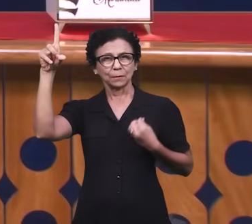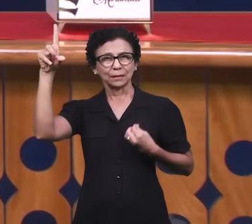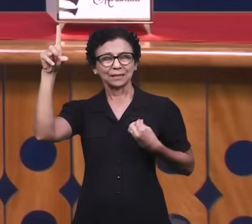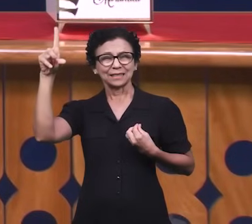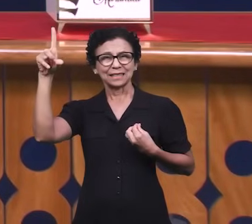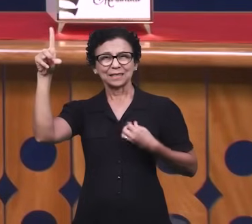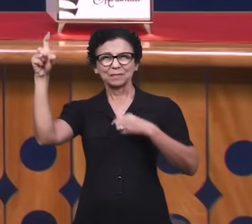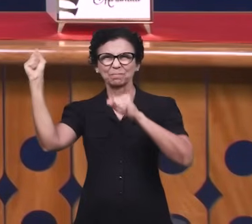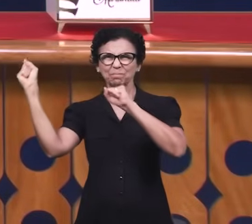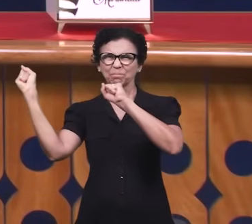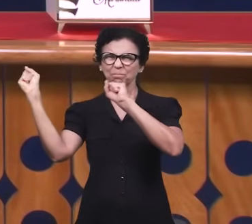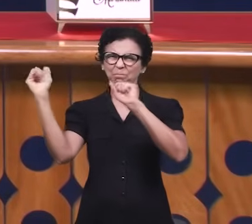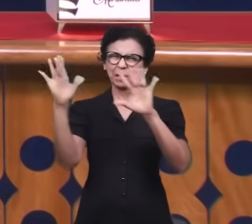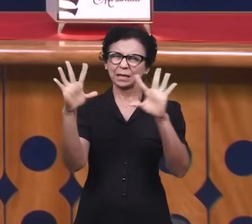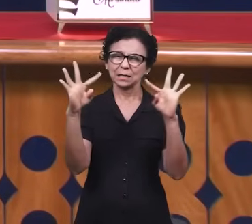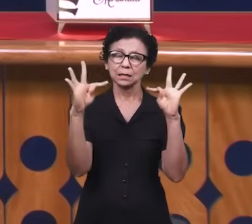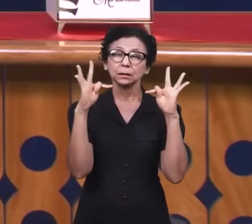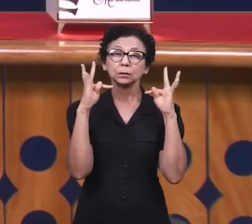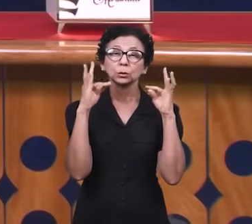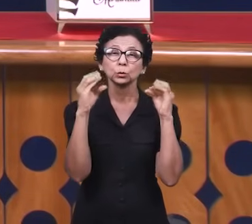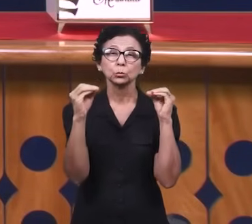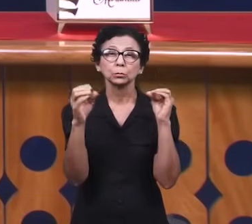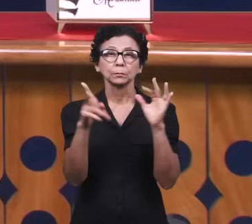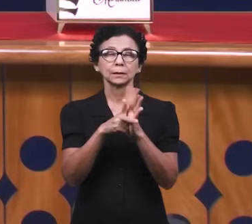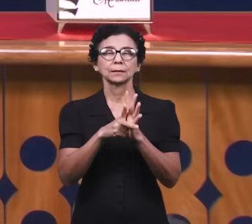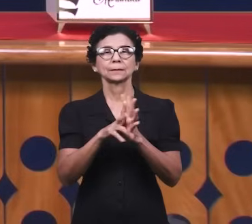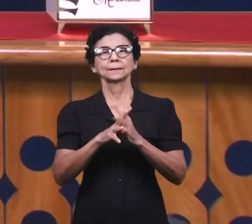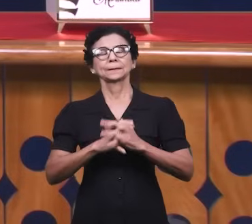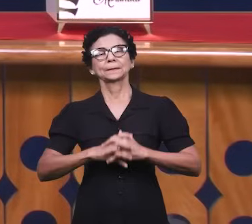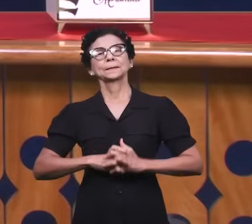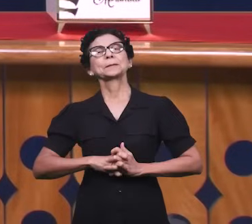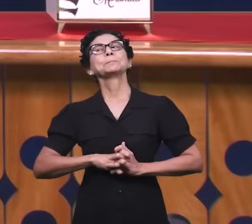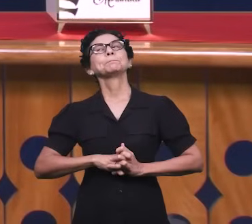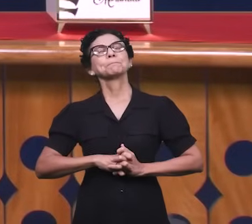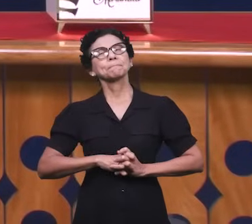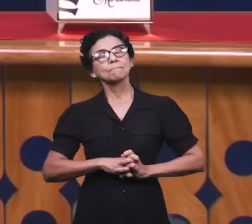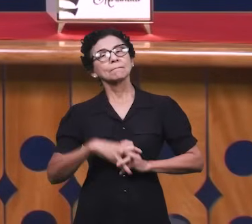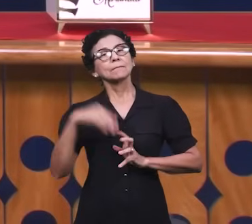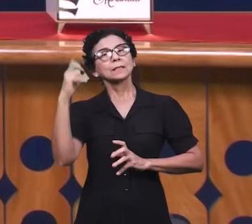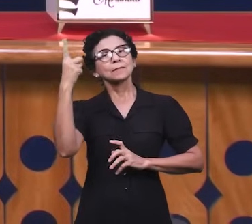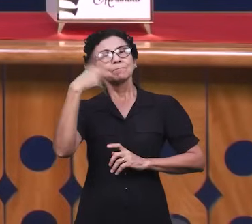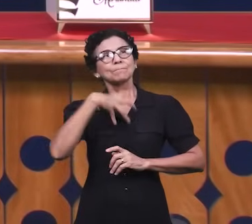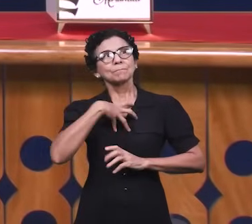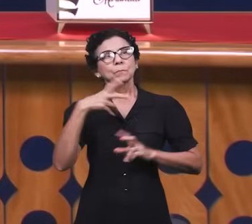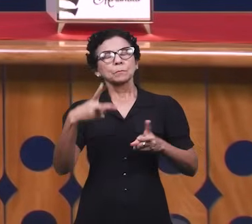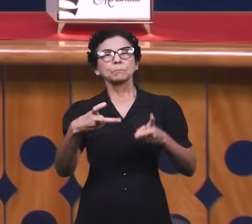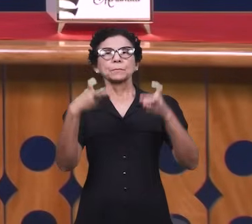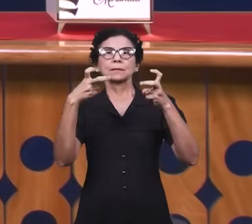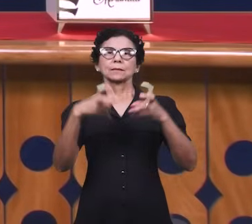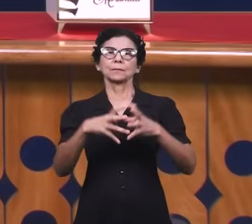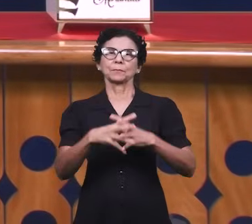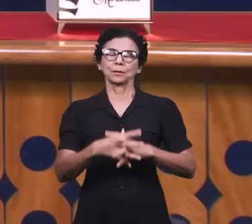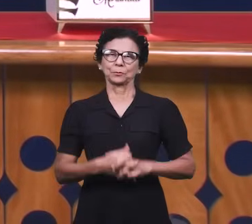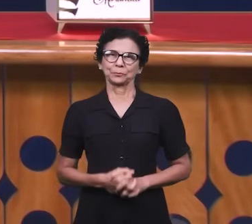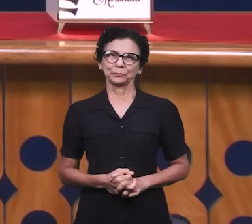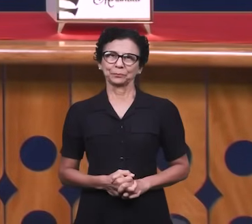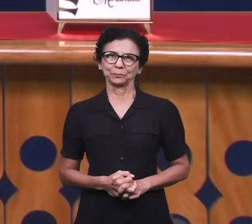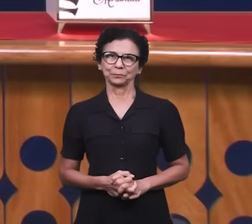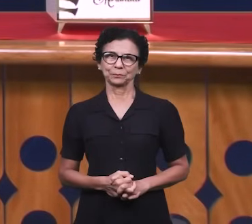uma bênção sobre tudo que nos pertence. Davi percebeu isso. Depois que tomou a